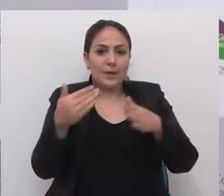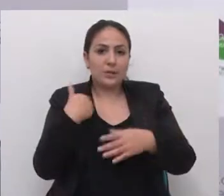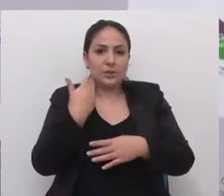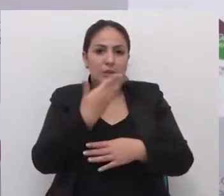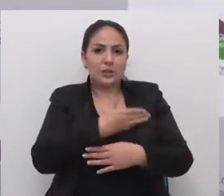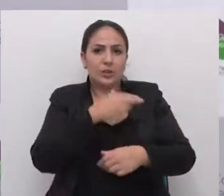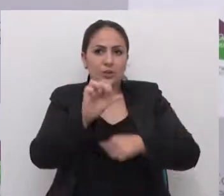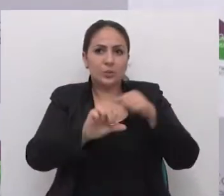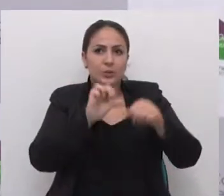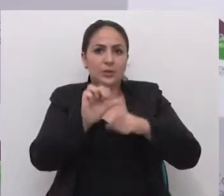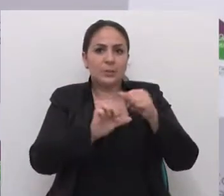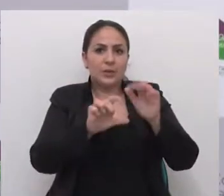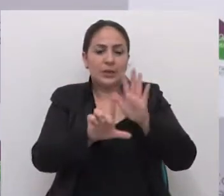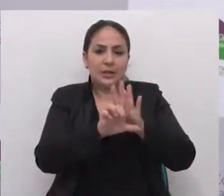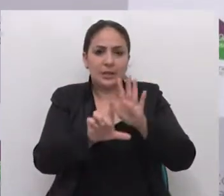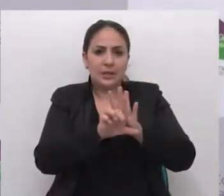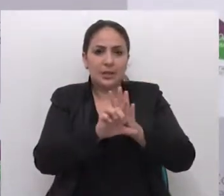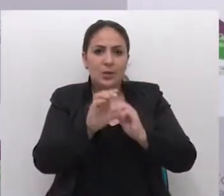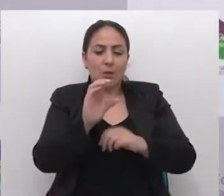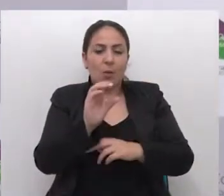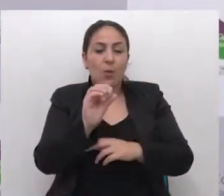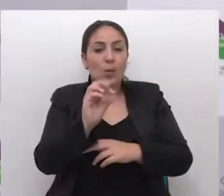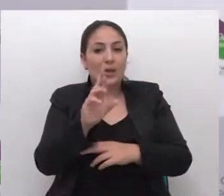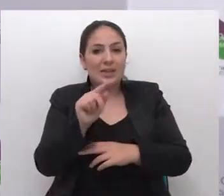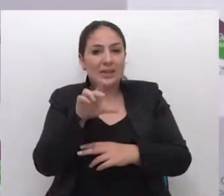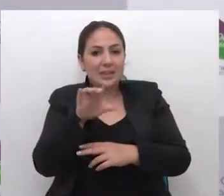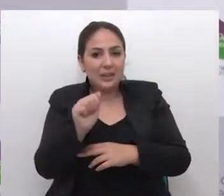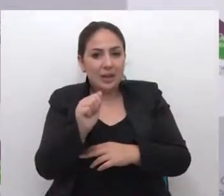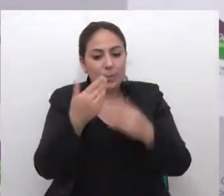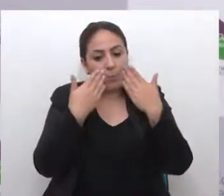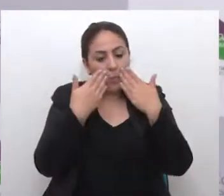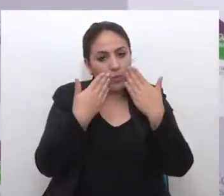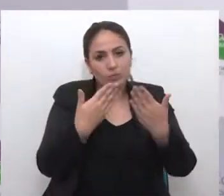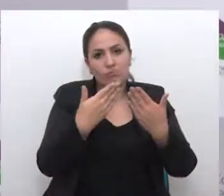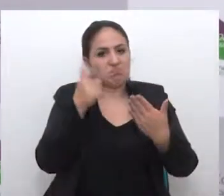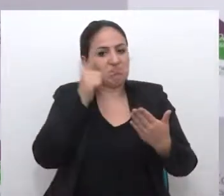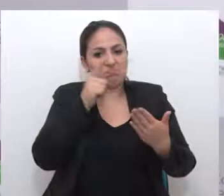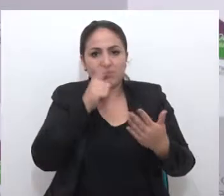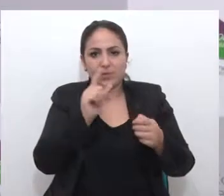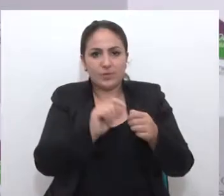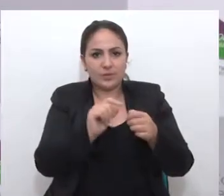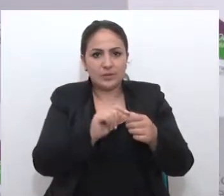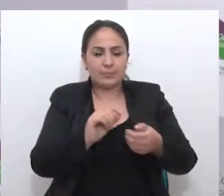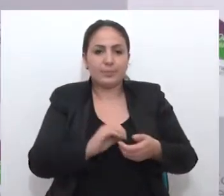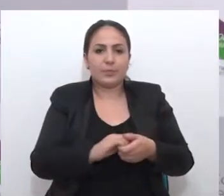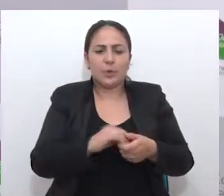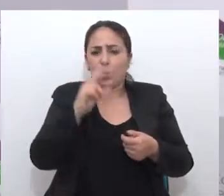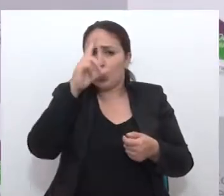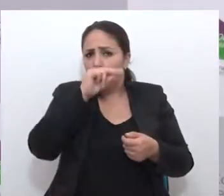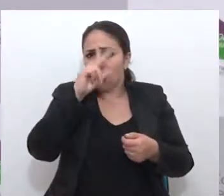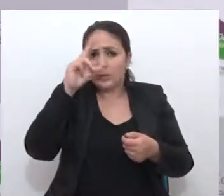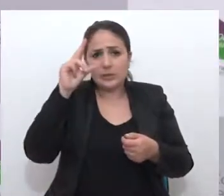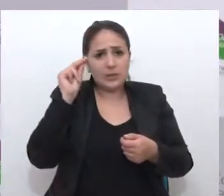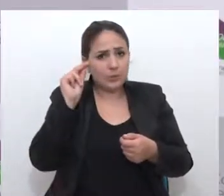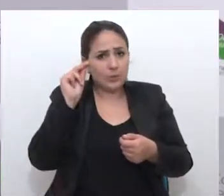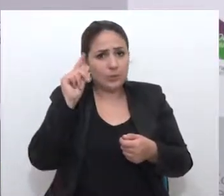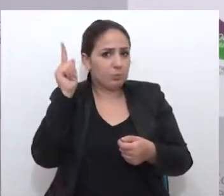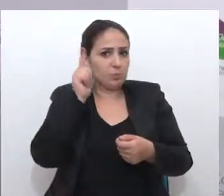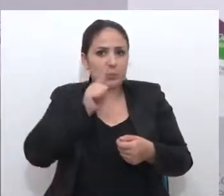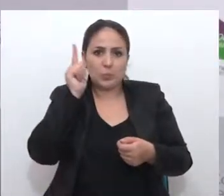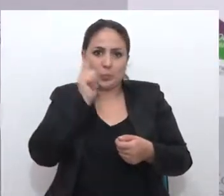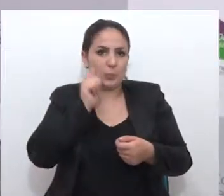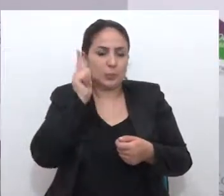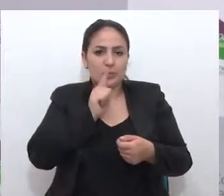que nós alteramos na lei orgânica, eles se mostraram inexequíveis, ou seja, o Executivo